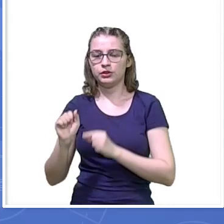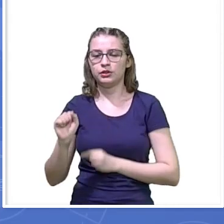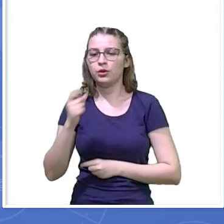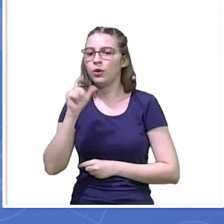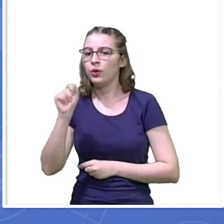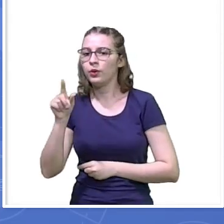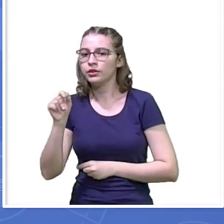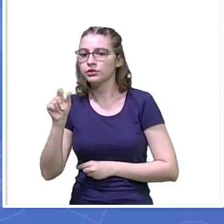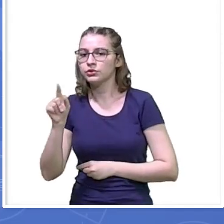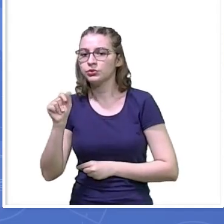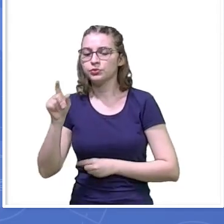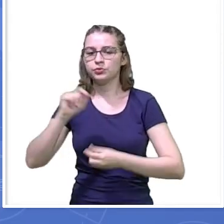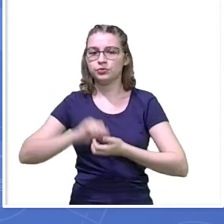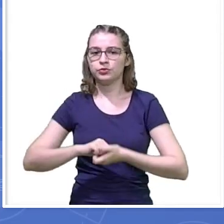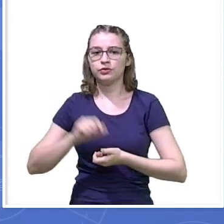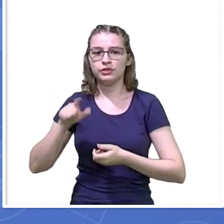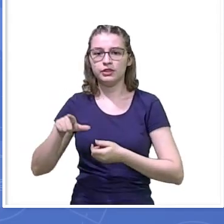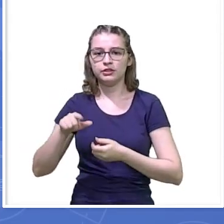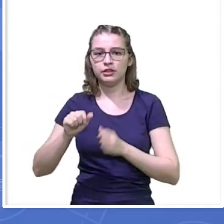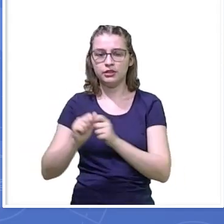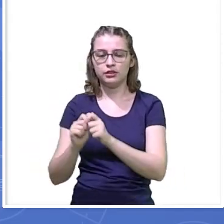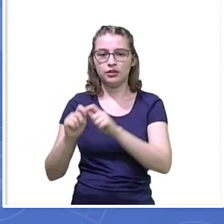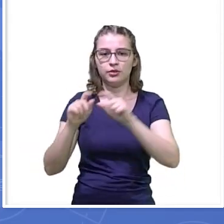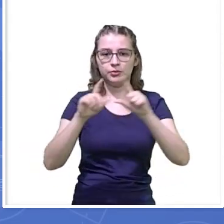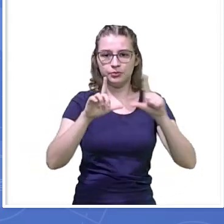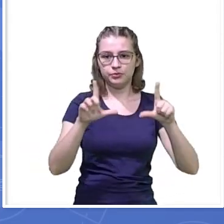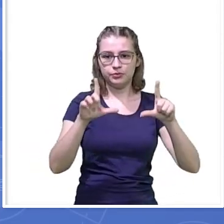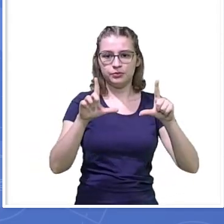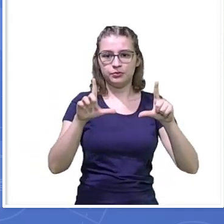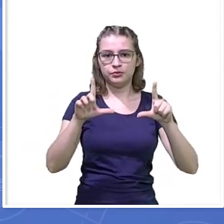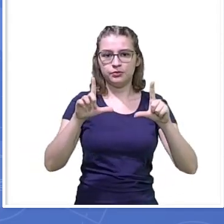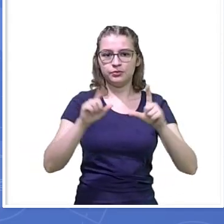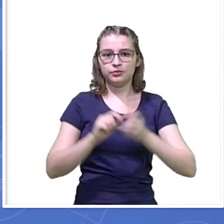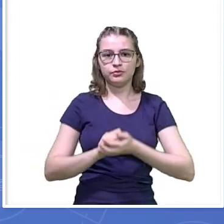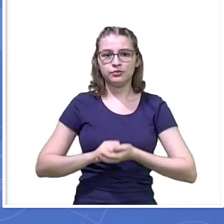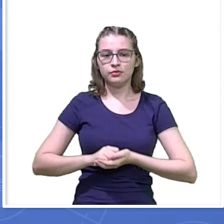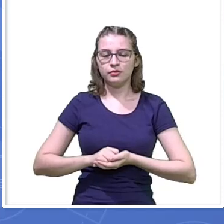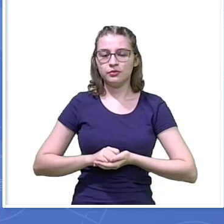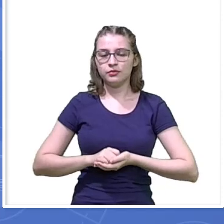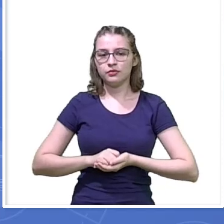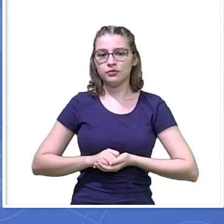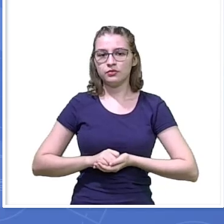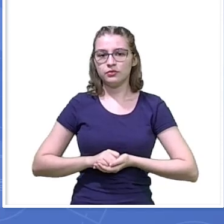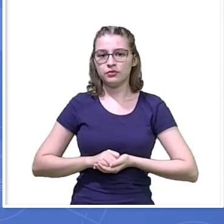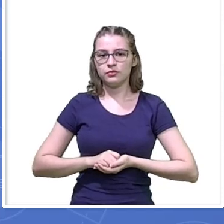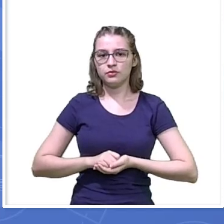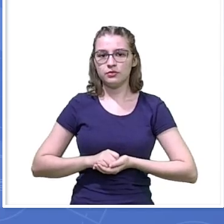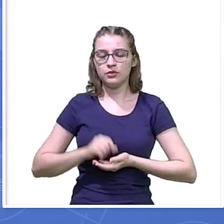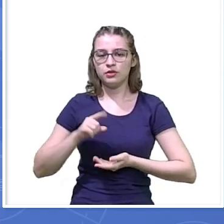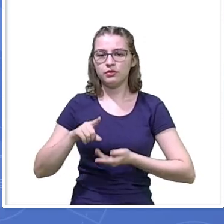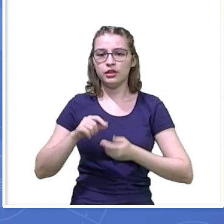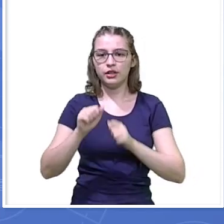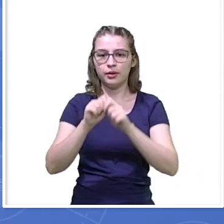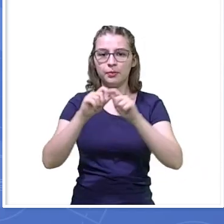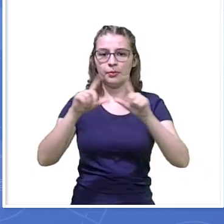você consegue, ele vai te trazer para essa página onde você vai clicar para você poder abrir o site do ambiente externo. Quando